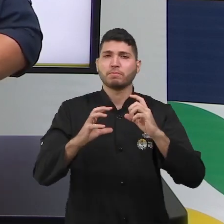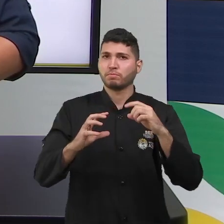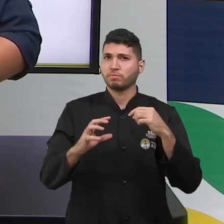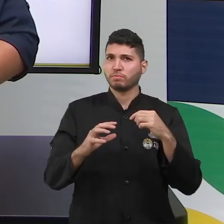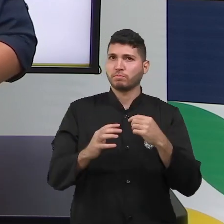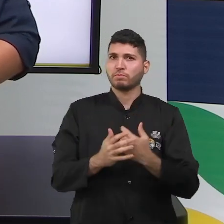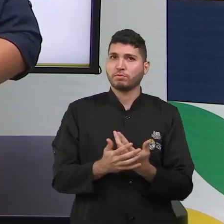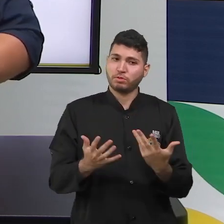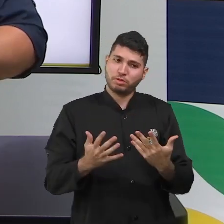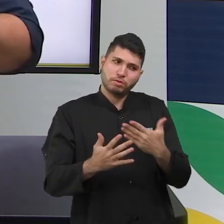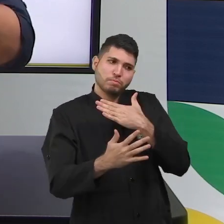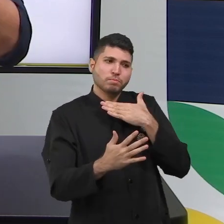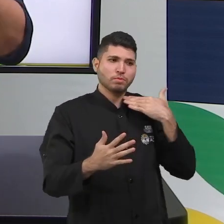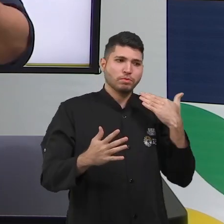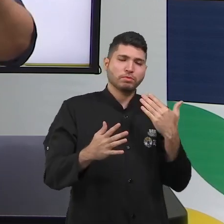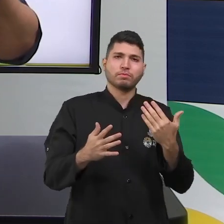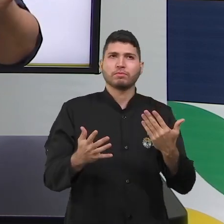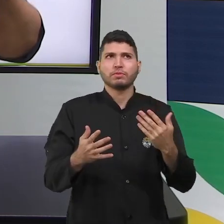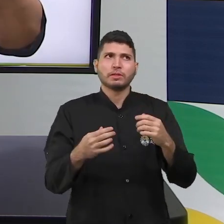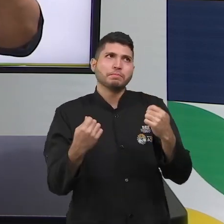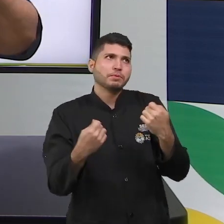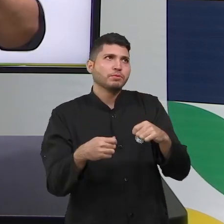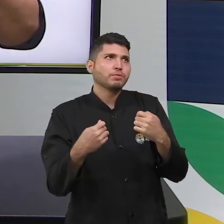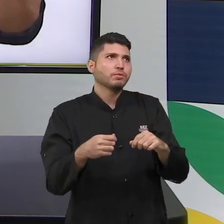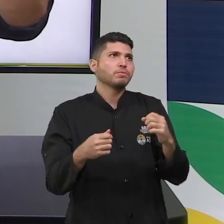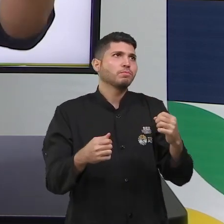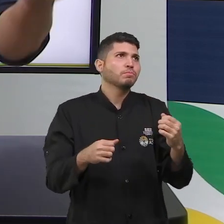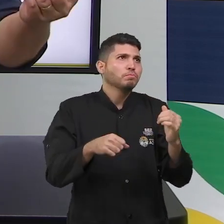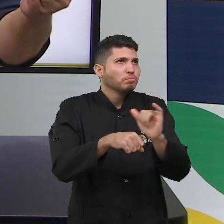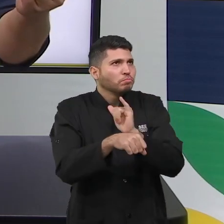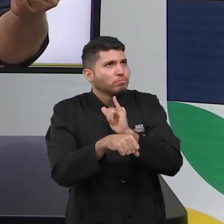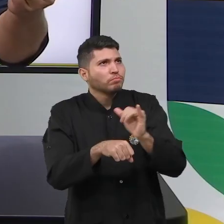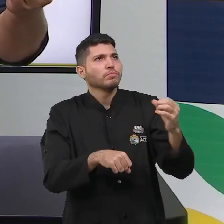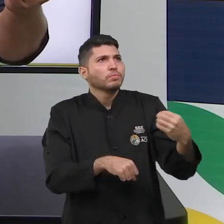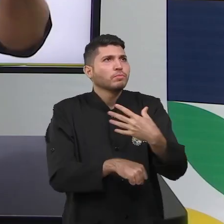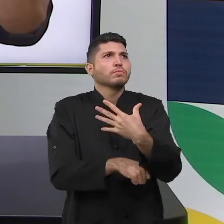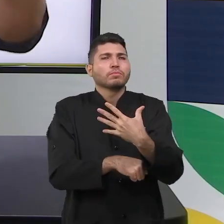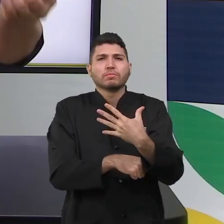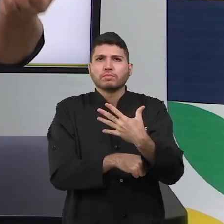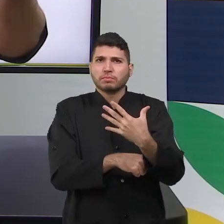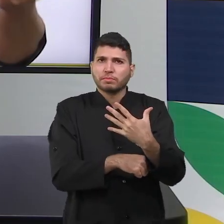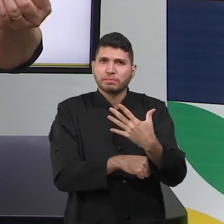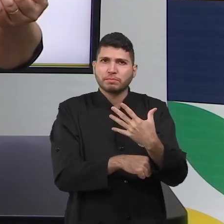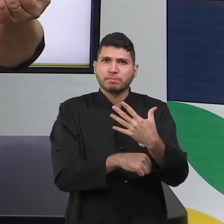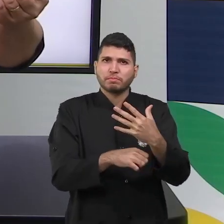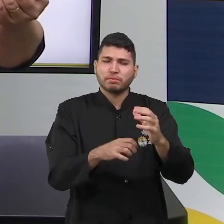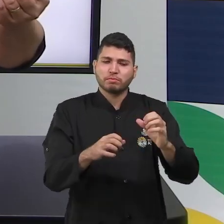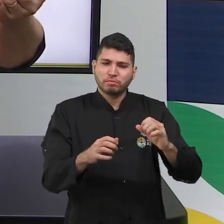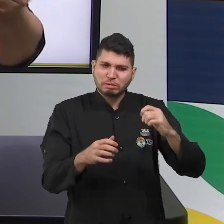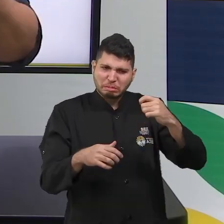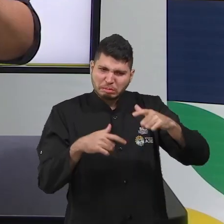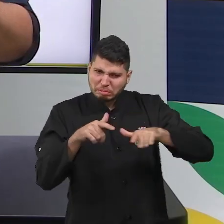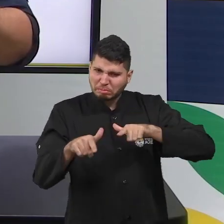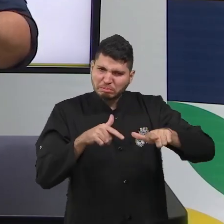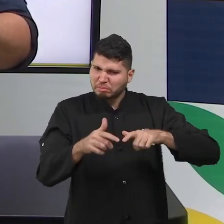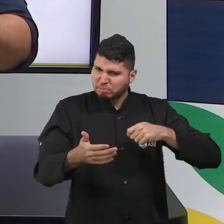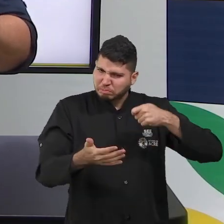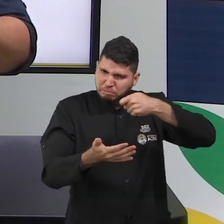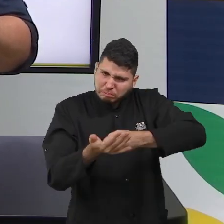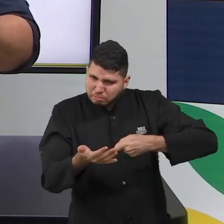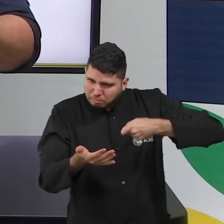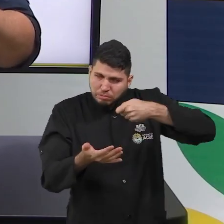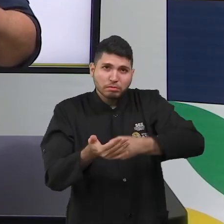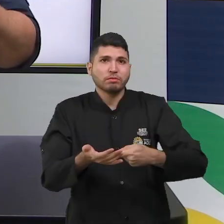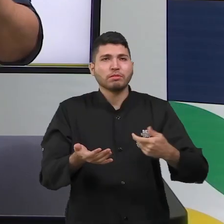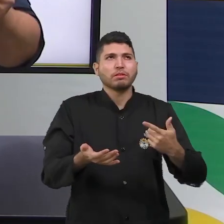europeu, e morre também. Então precisamos achar uma nova alternativa de força de trabalho. Era assim